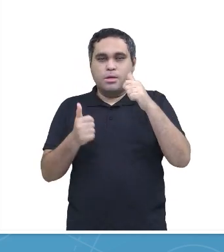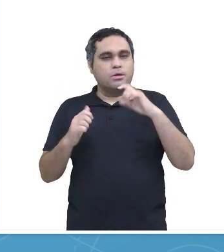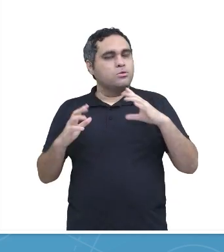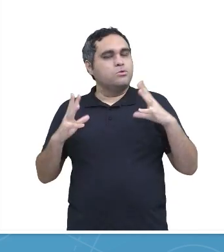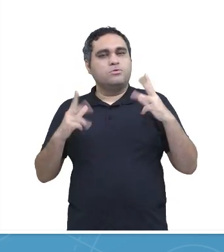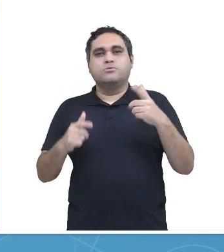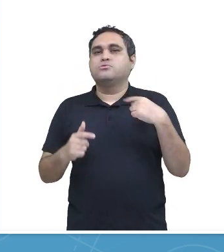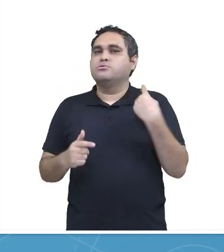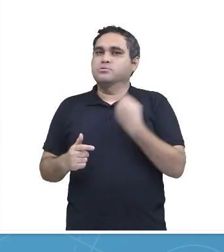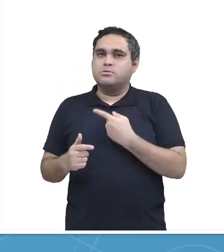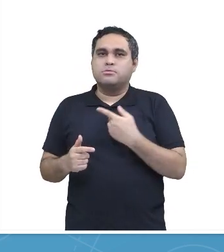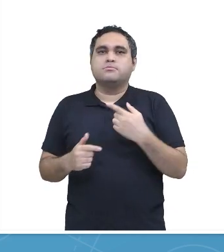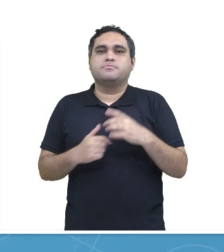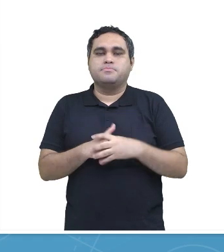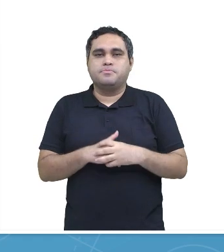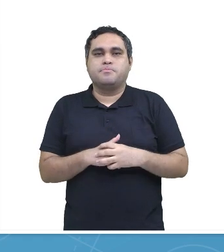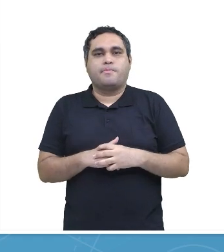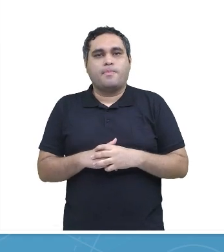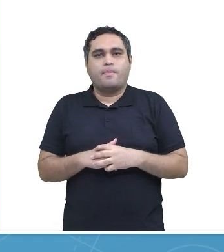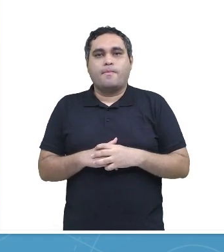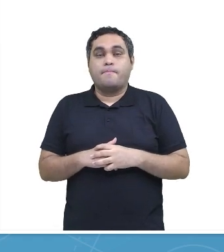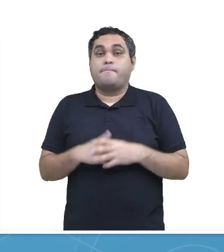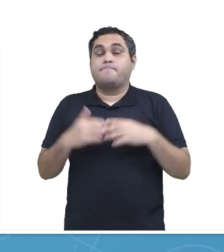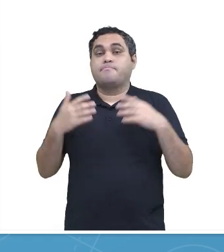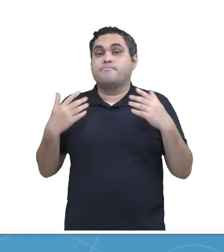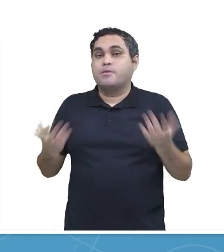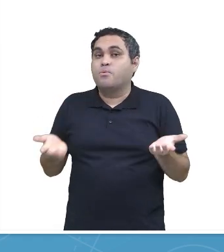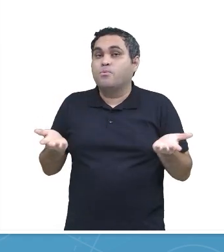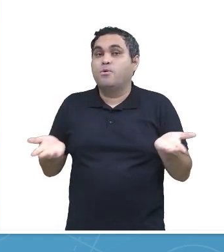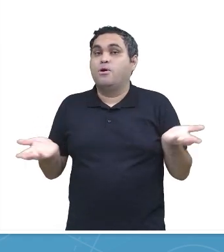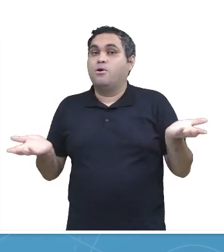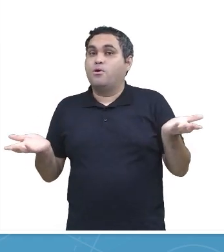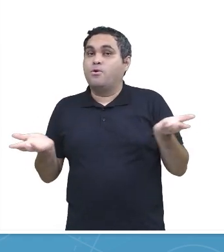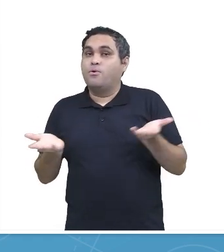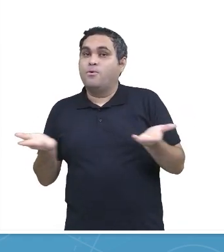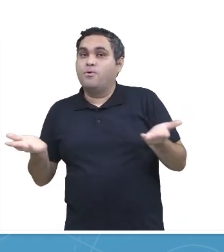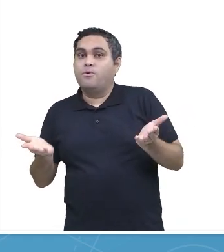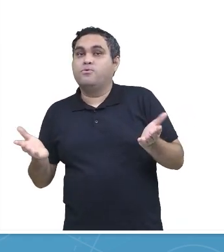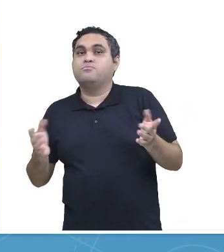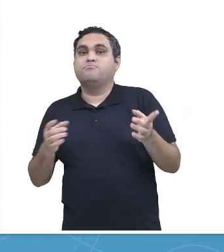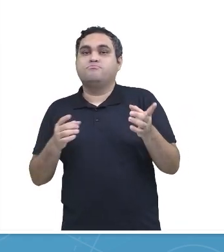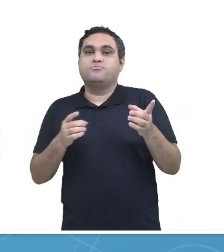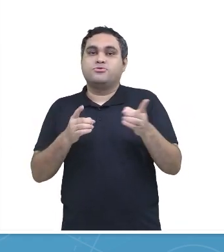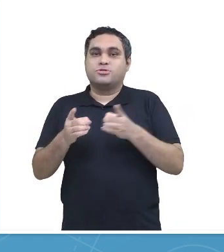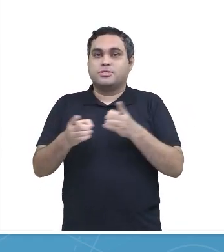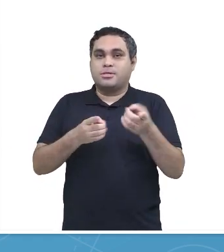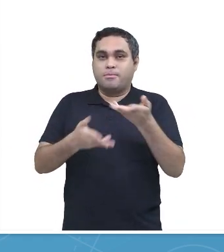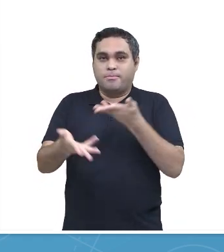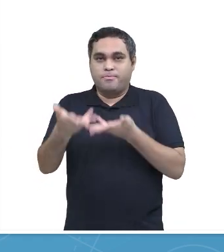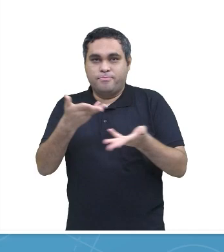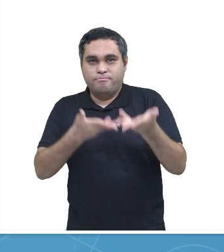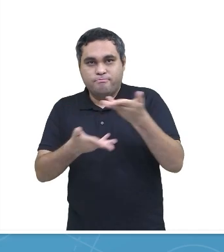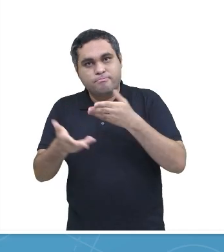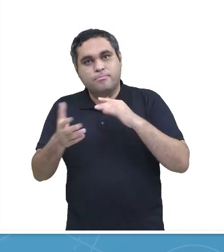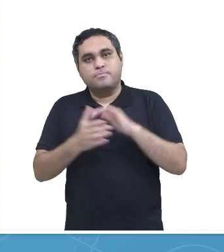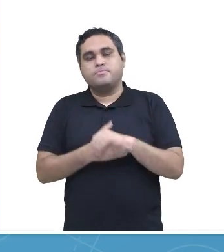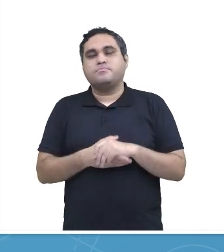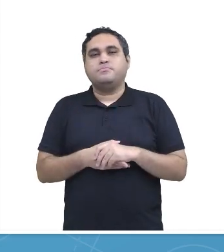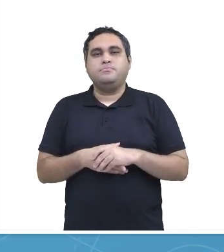ao longo das nossas vidas. Pessoal, agora vamos para a nossa DLI. Acompanhem junto comigo.